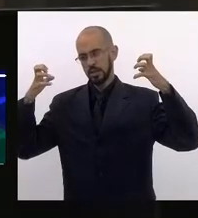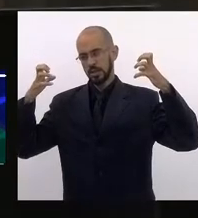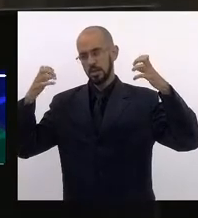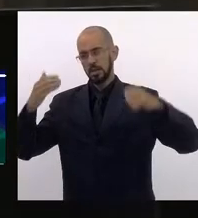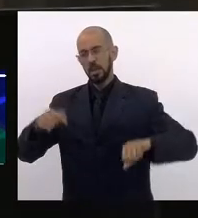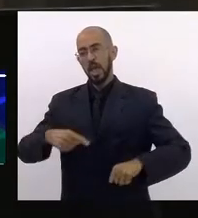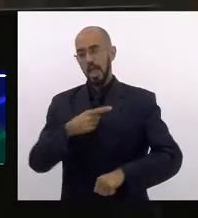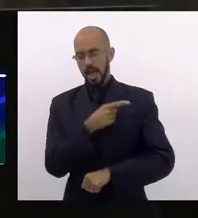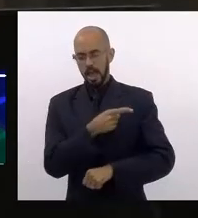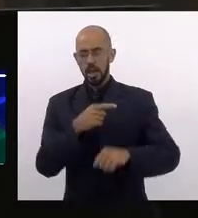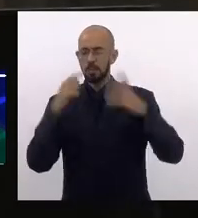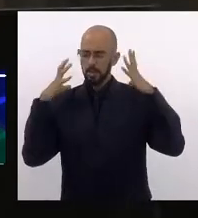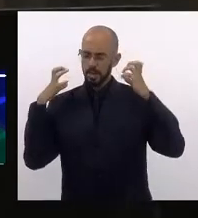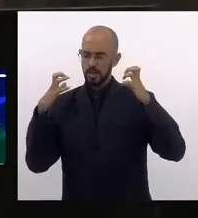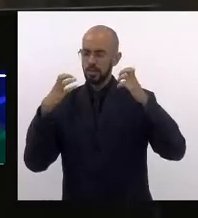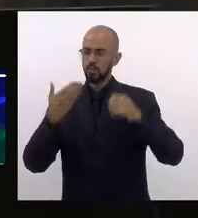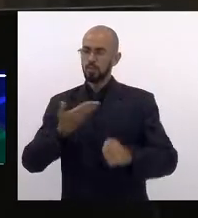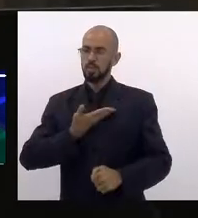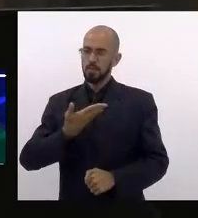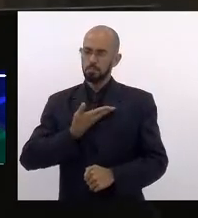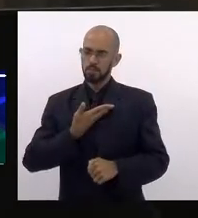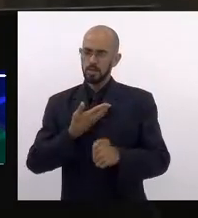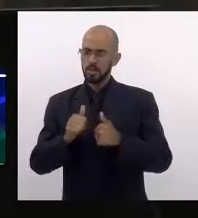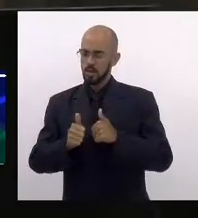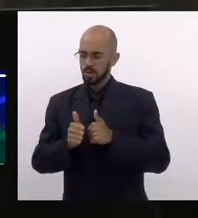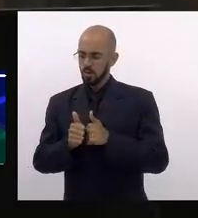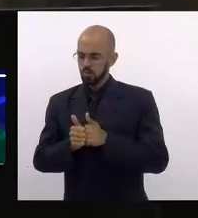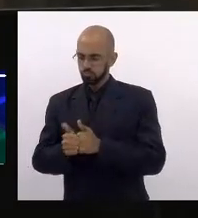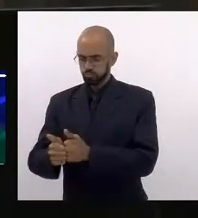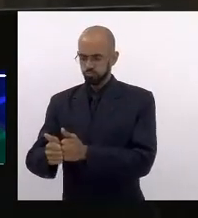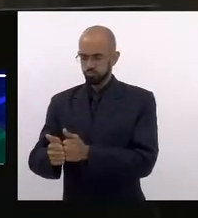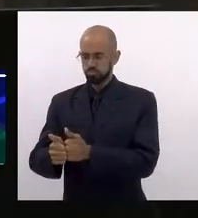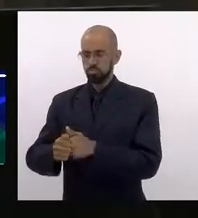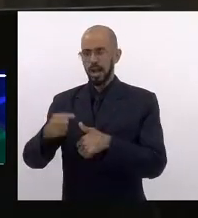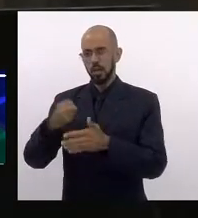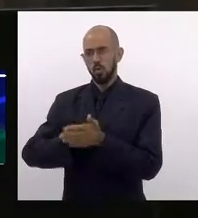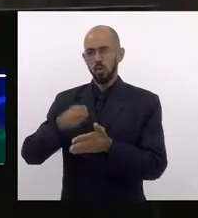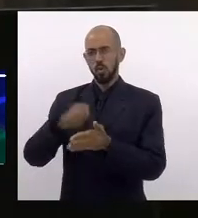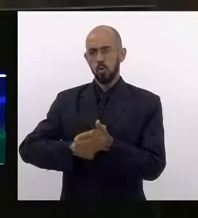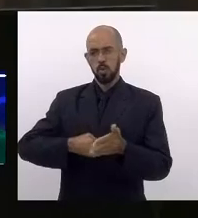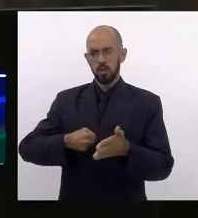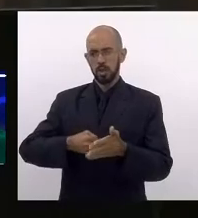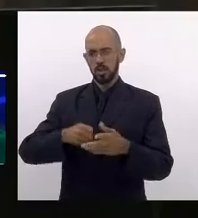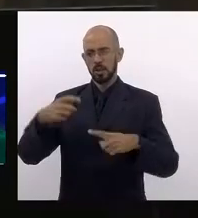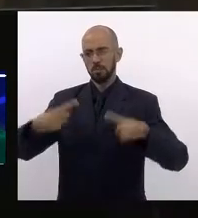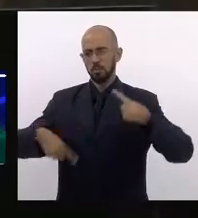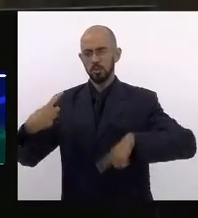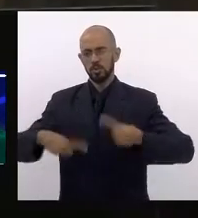companheira durante muito tempo na construção da política